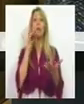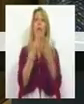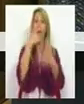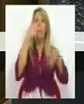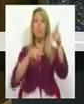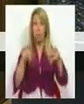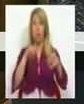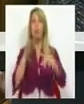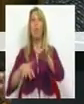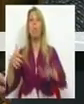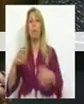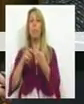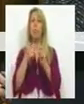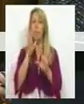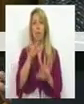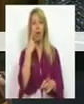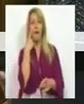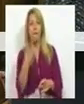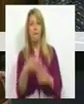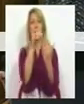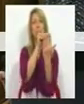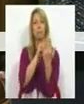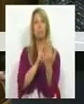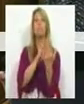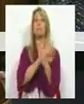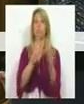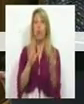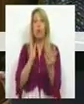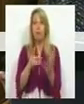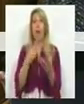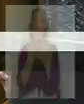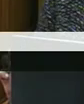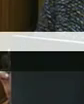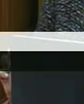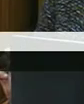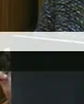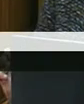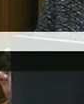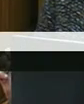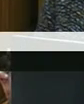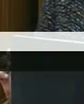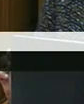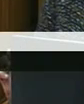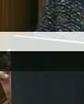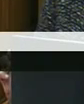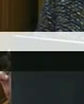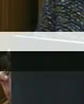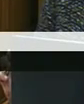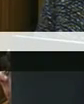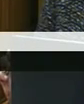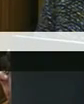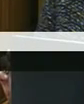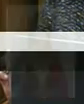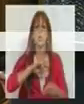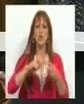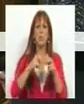de que os problemas identificados e reportados vão ser ultrapassados? Recordo problemas como a falta de médicos em diferentes